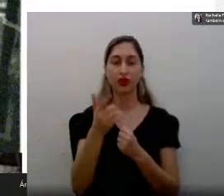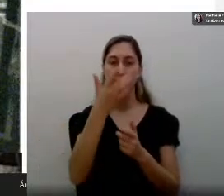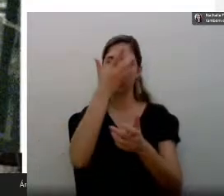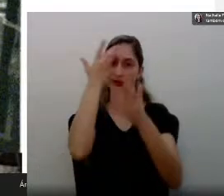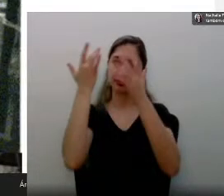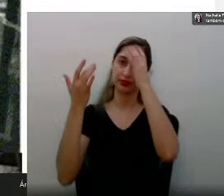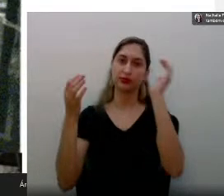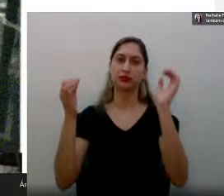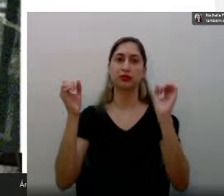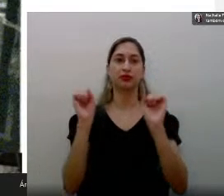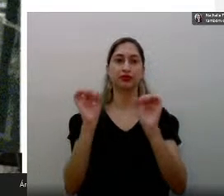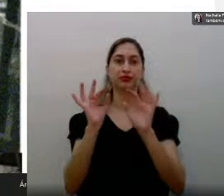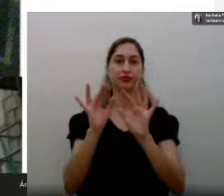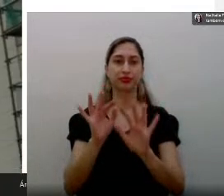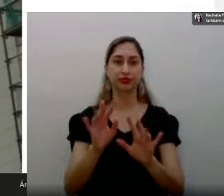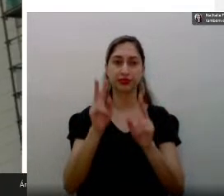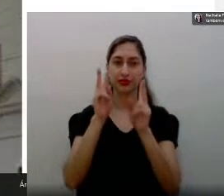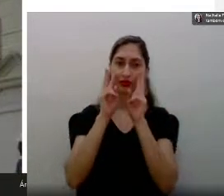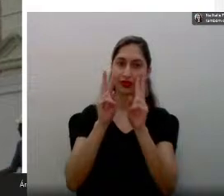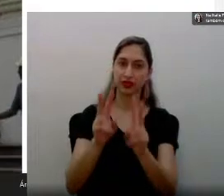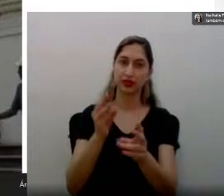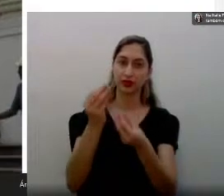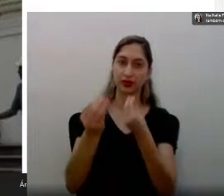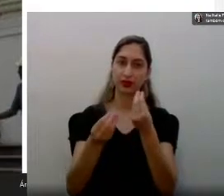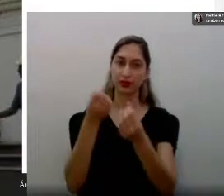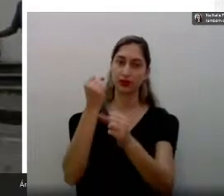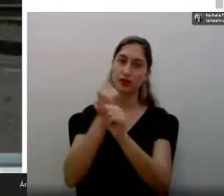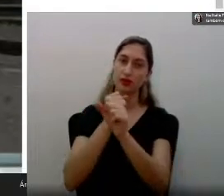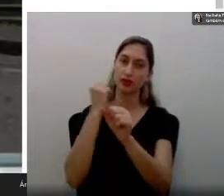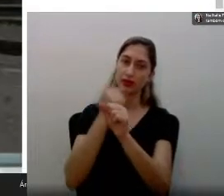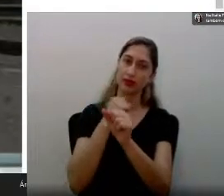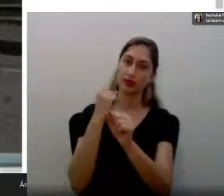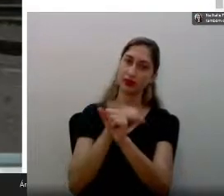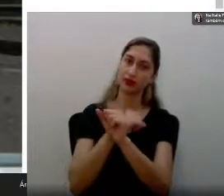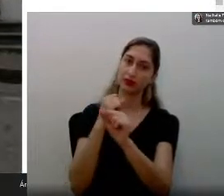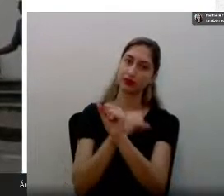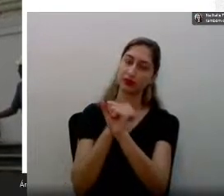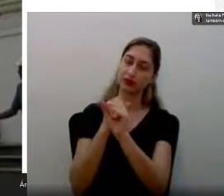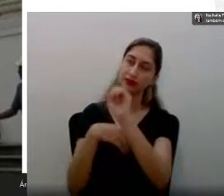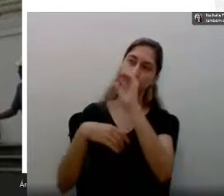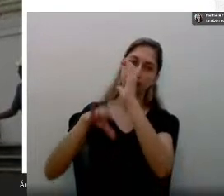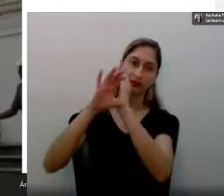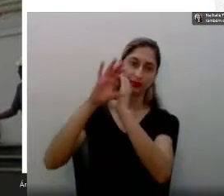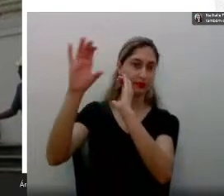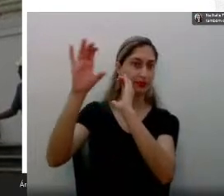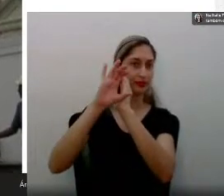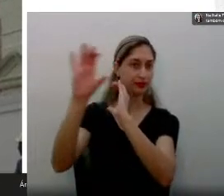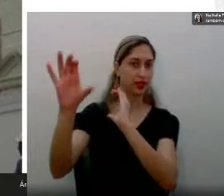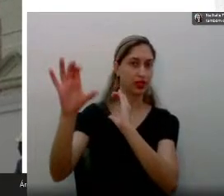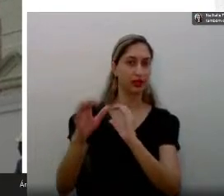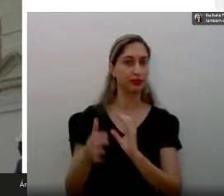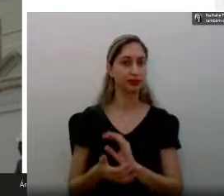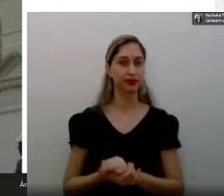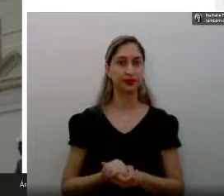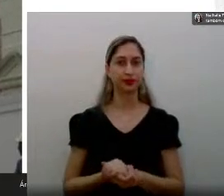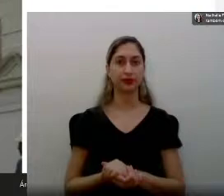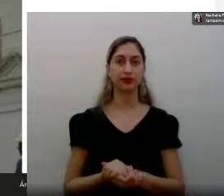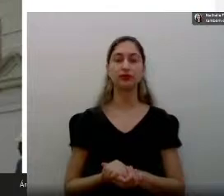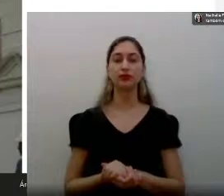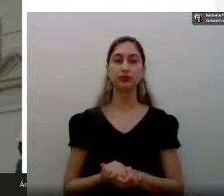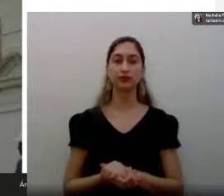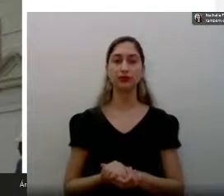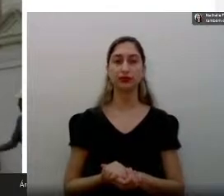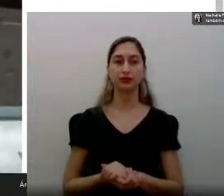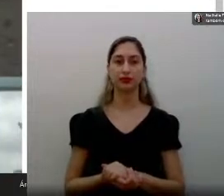montagem lá do Observador né só para você ter uma ideia daqui né do equipamento